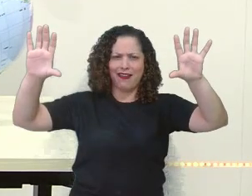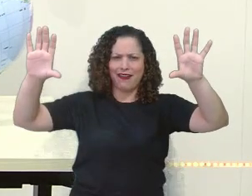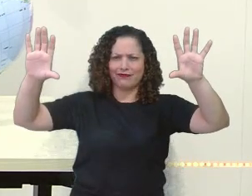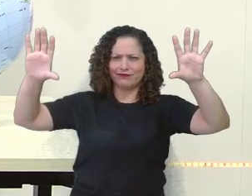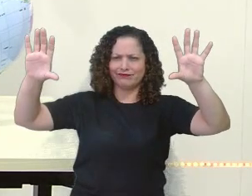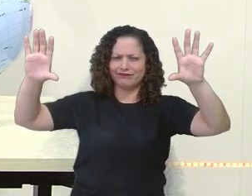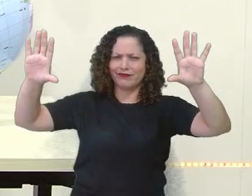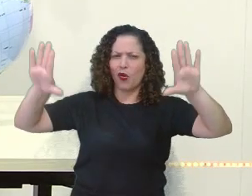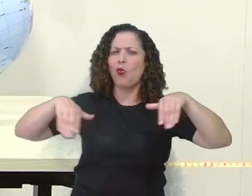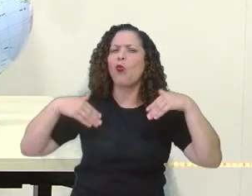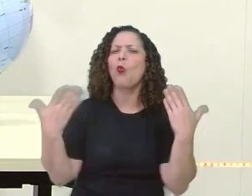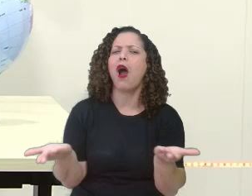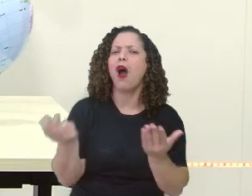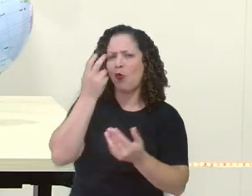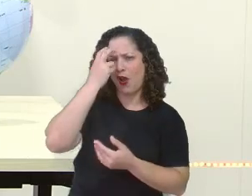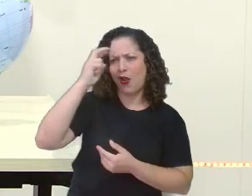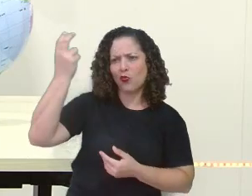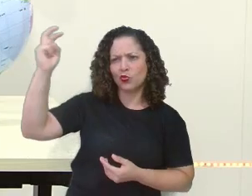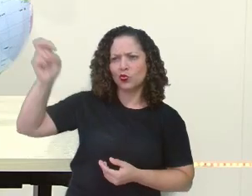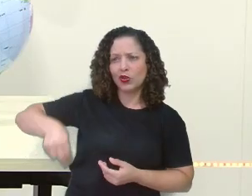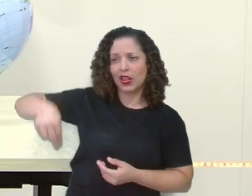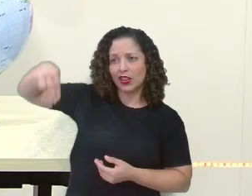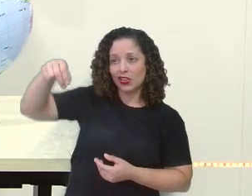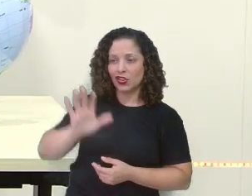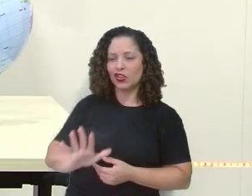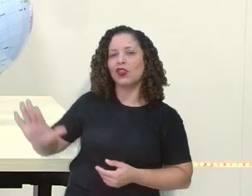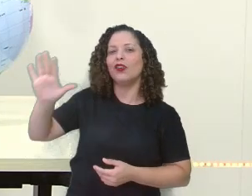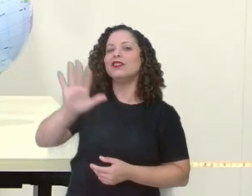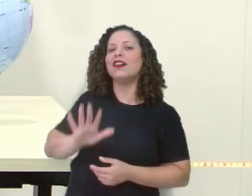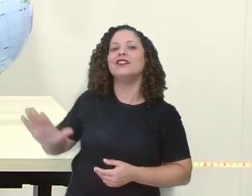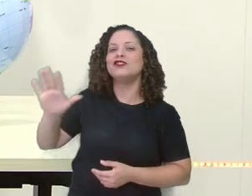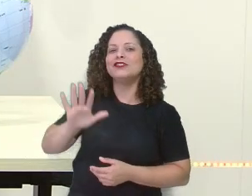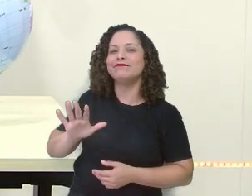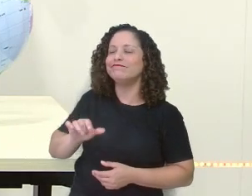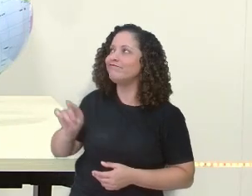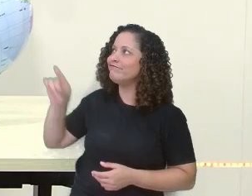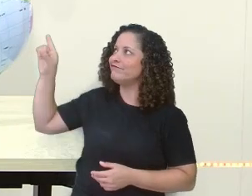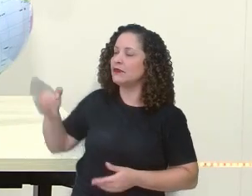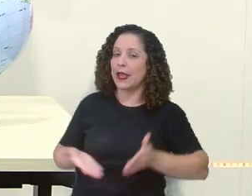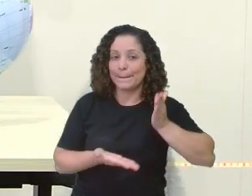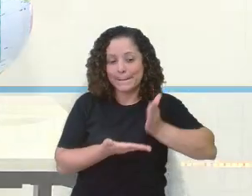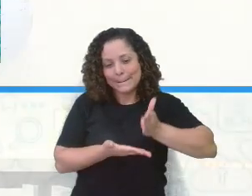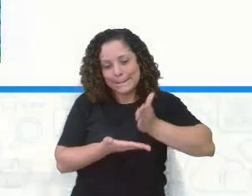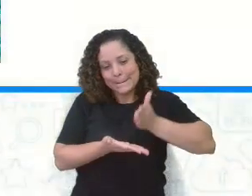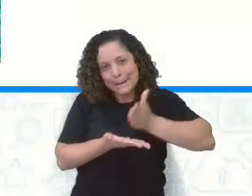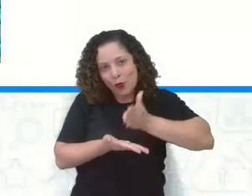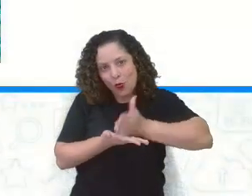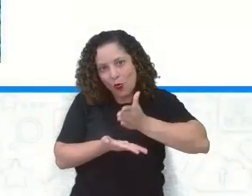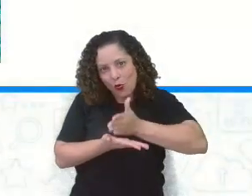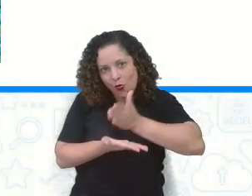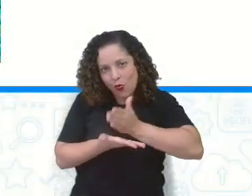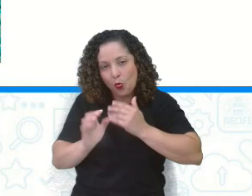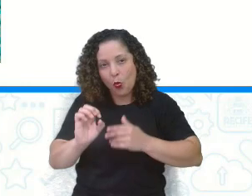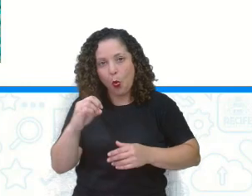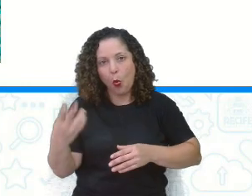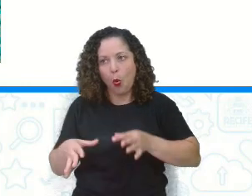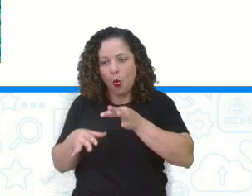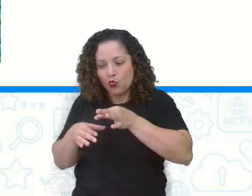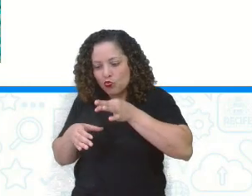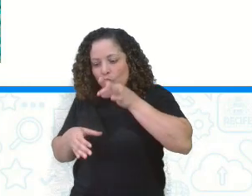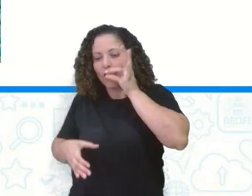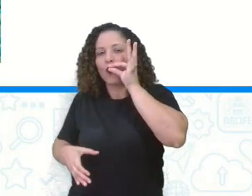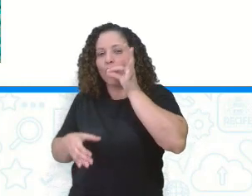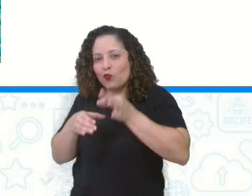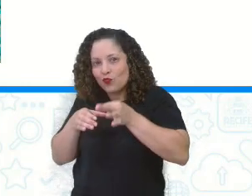duas aí você acha que é da cultura nordestina? Olha só, bolo de rolo ou chimarrão? E aí,